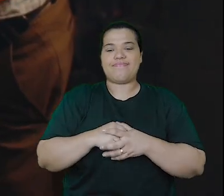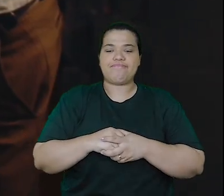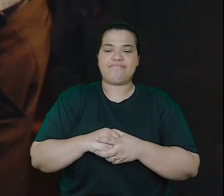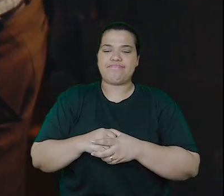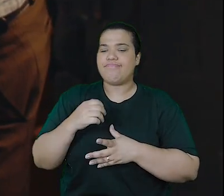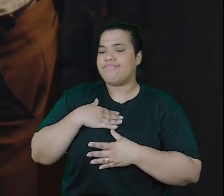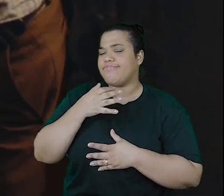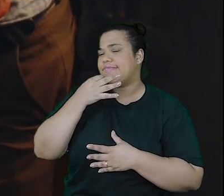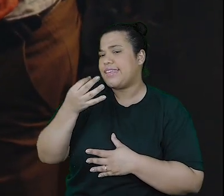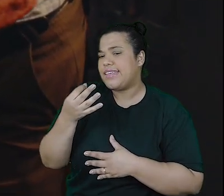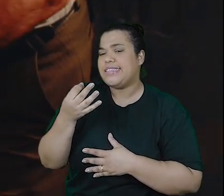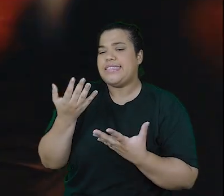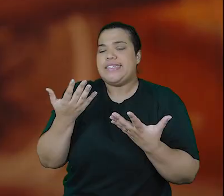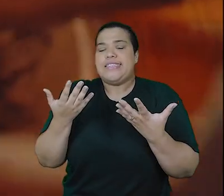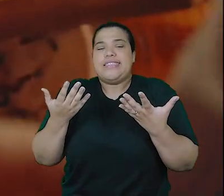Para mim é muito